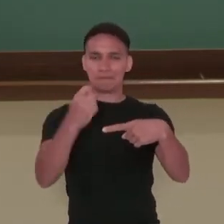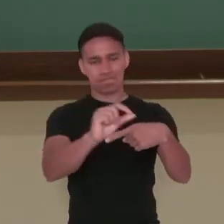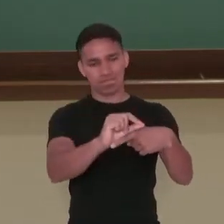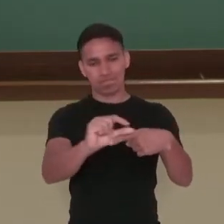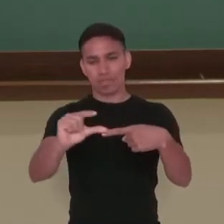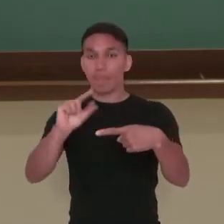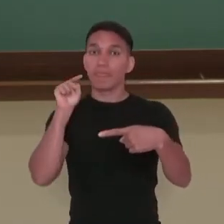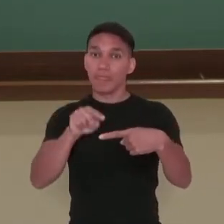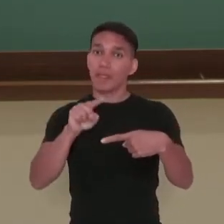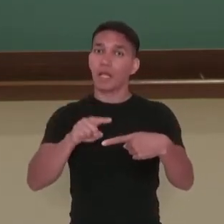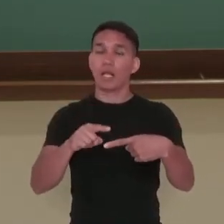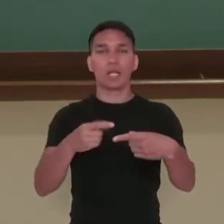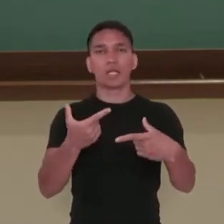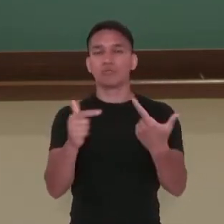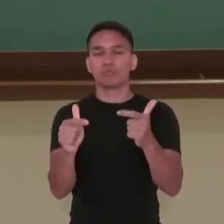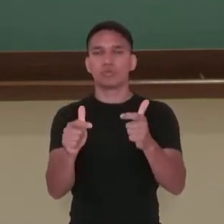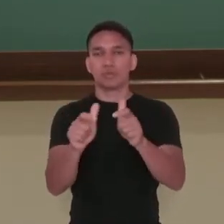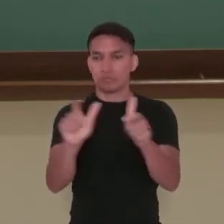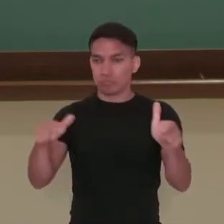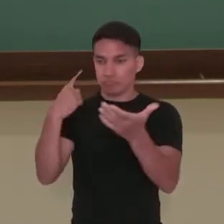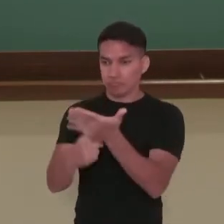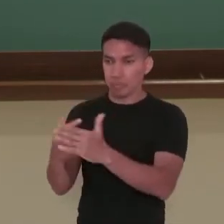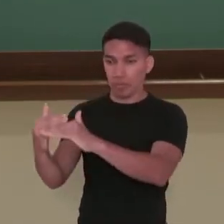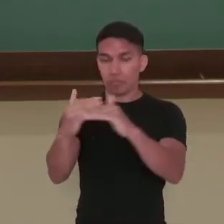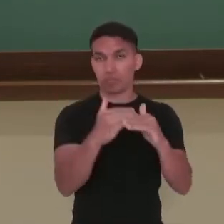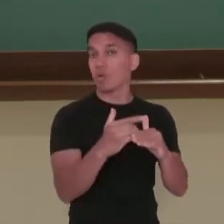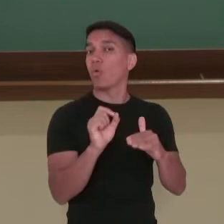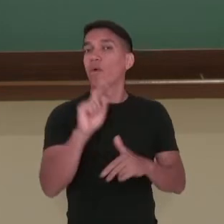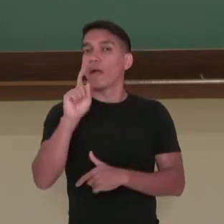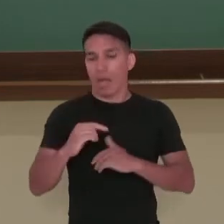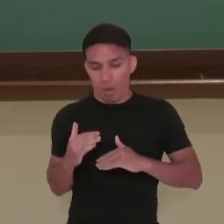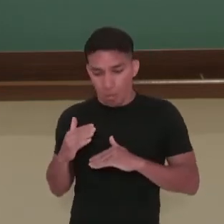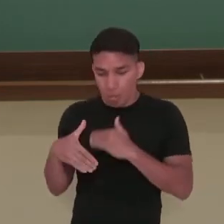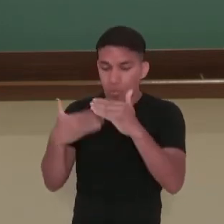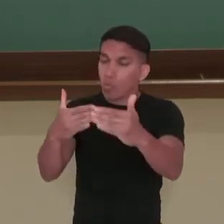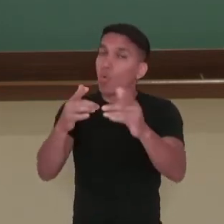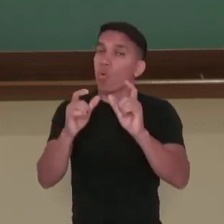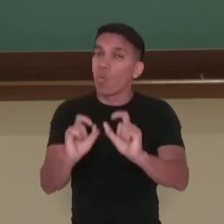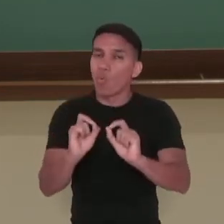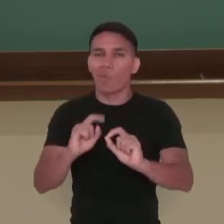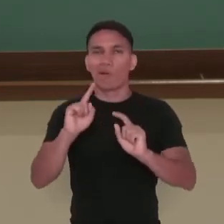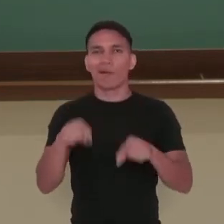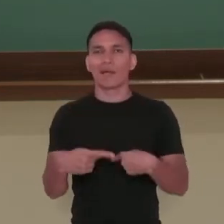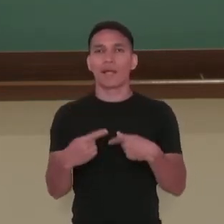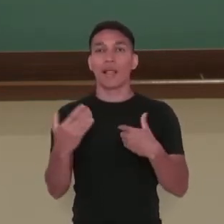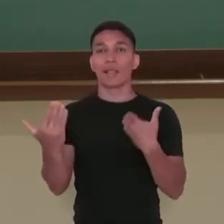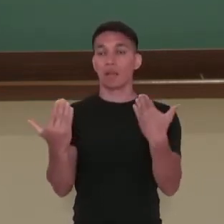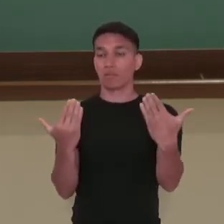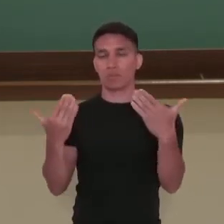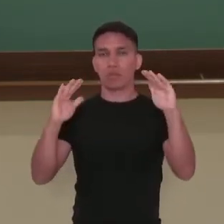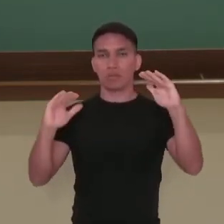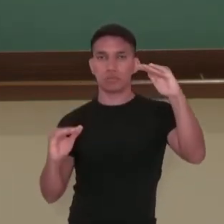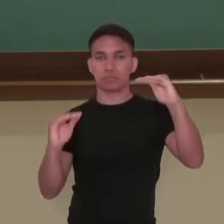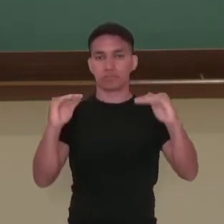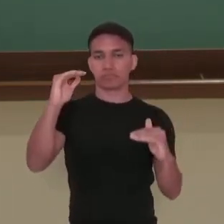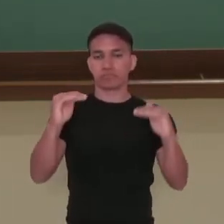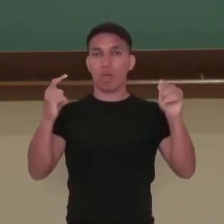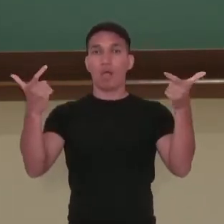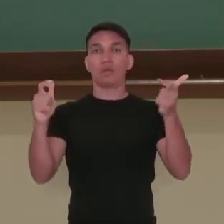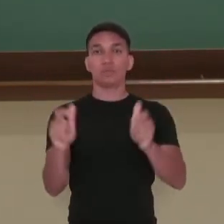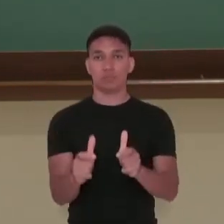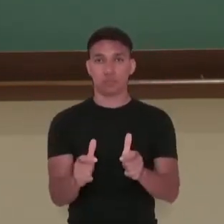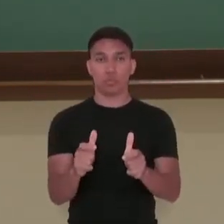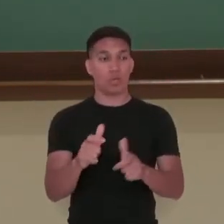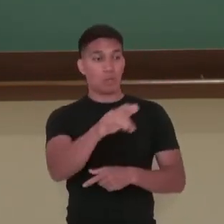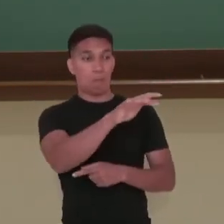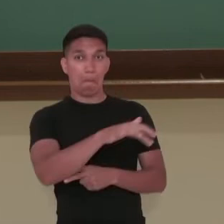é adimensional, né? Ela é praticamente um processo de proporção de redução entre